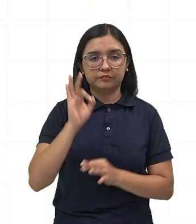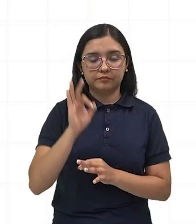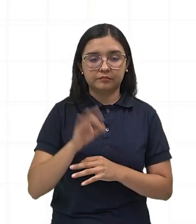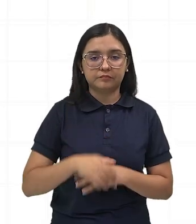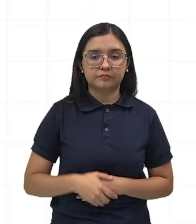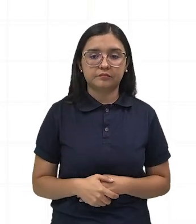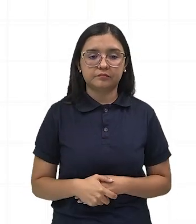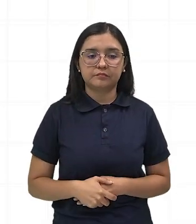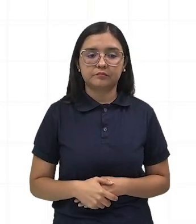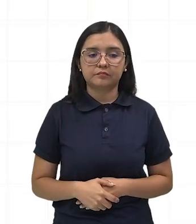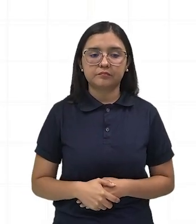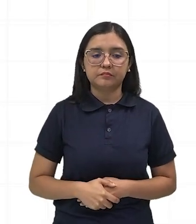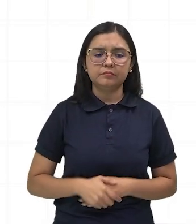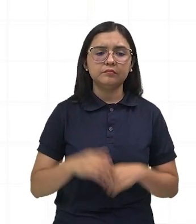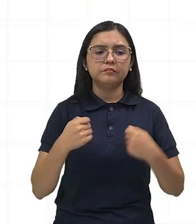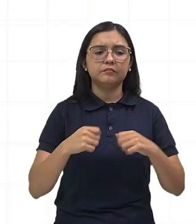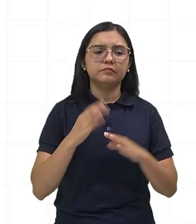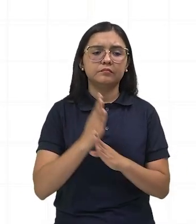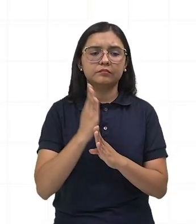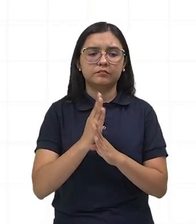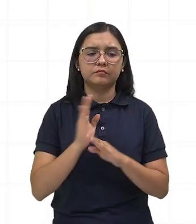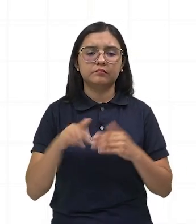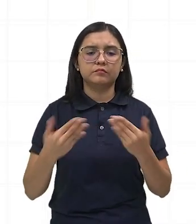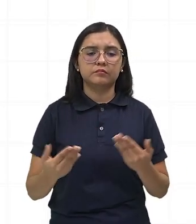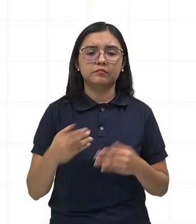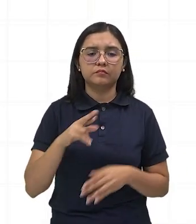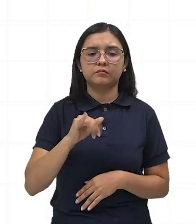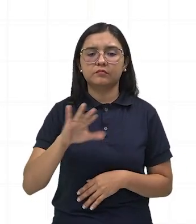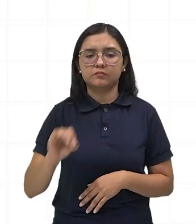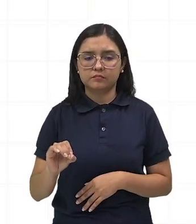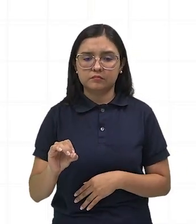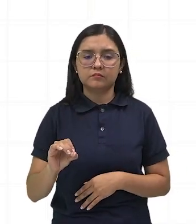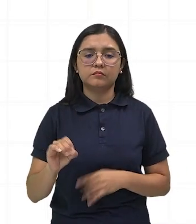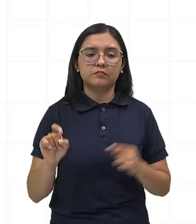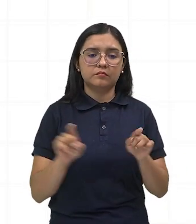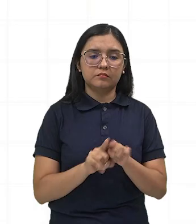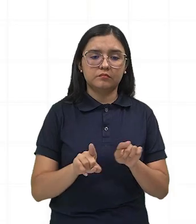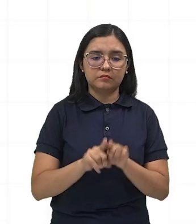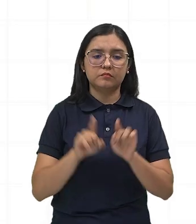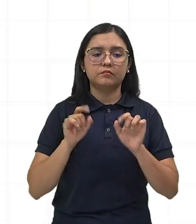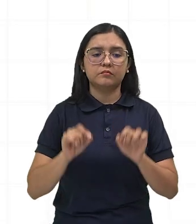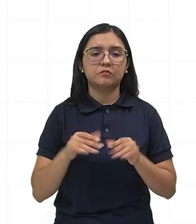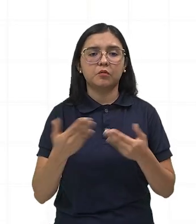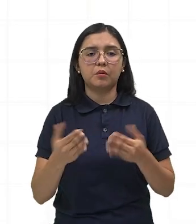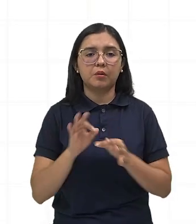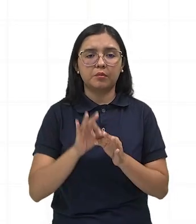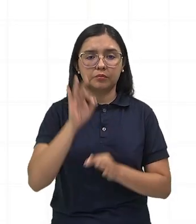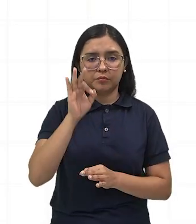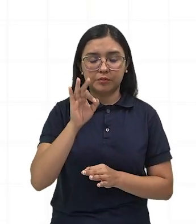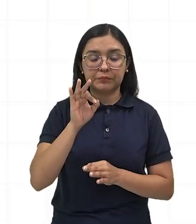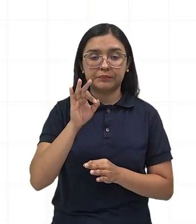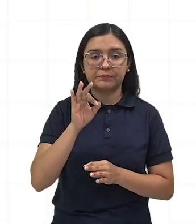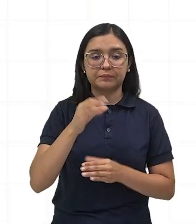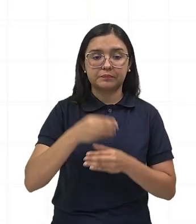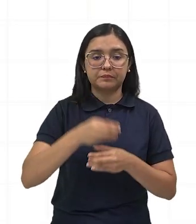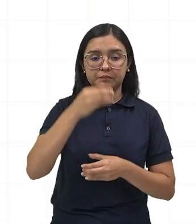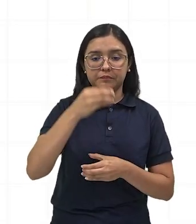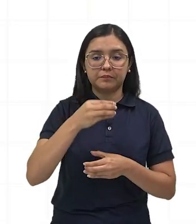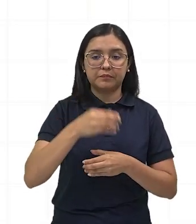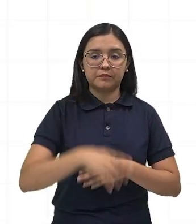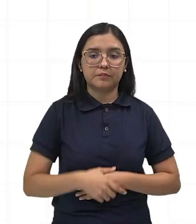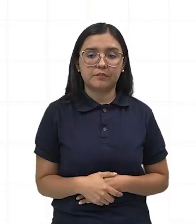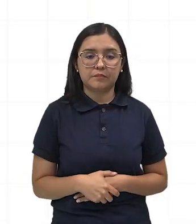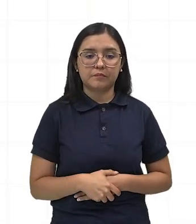altura. Então, nós temos que identificar quem é o raio e nós temos que identificar quem é a